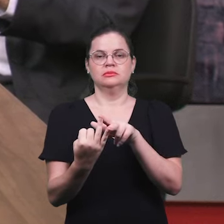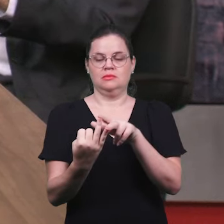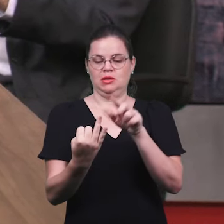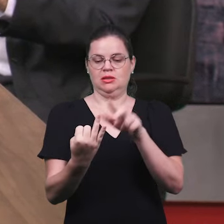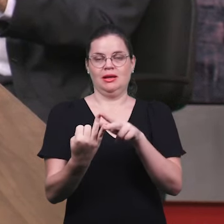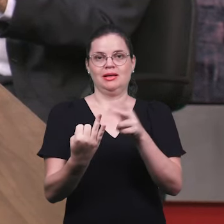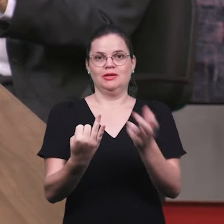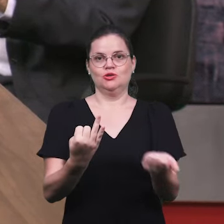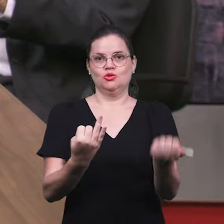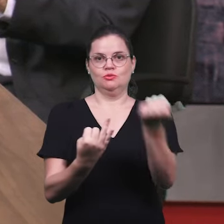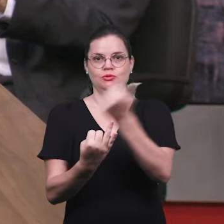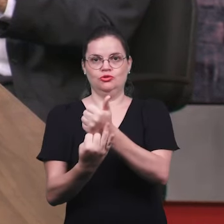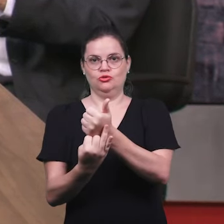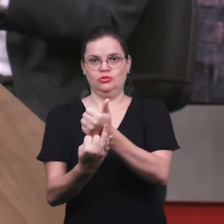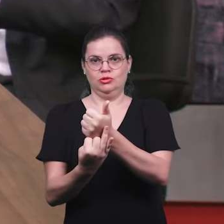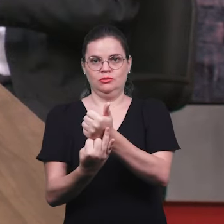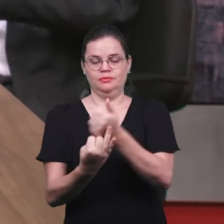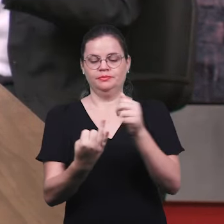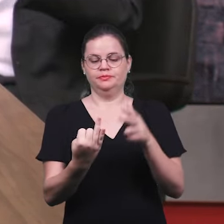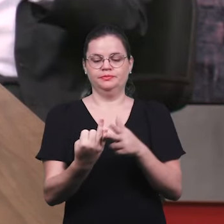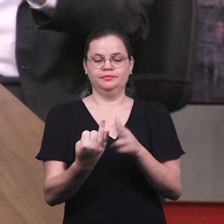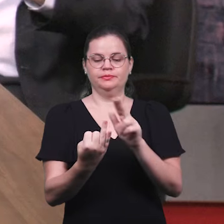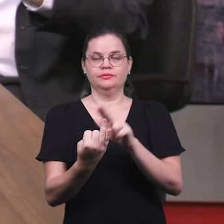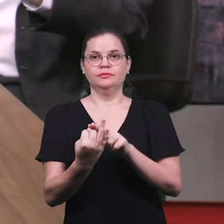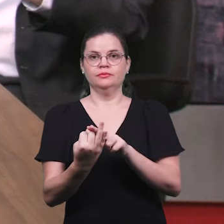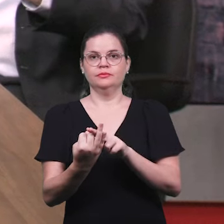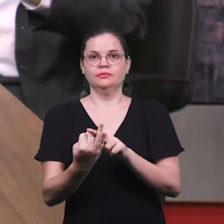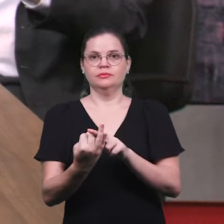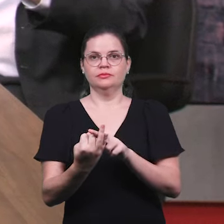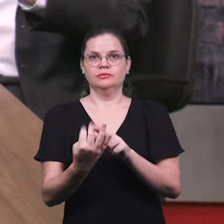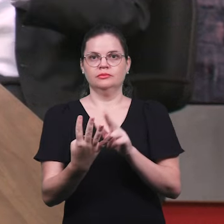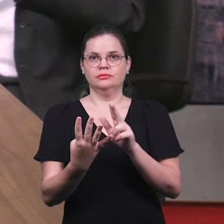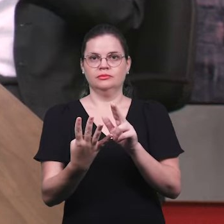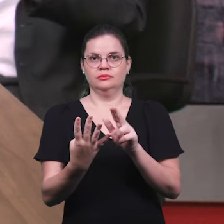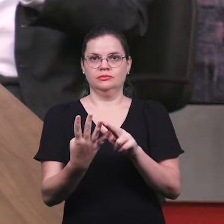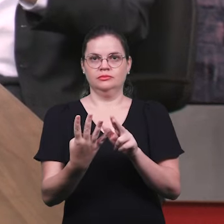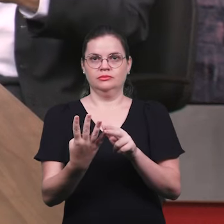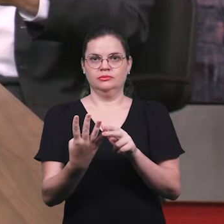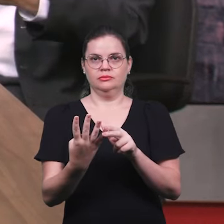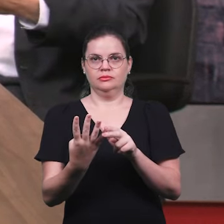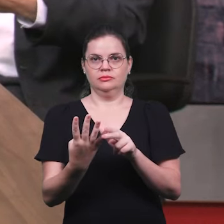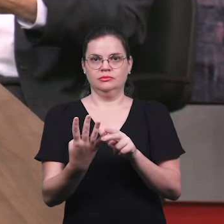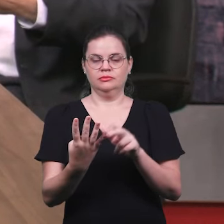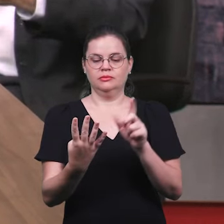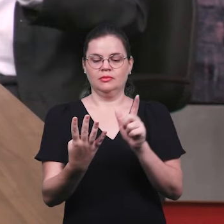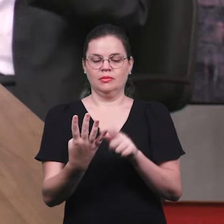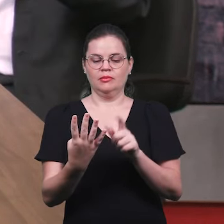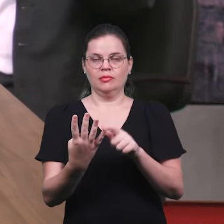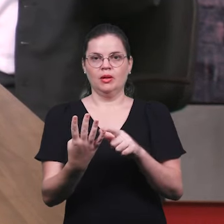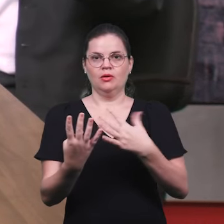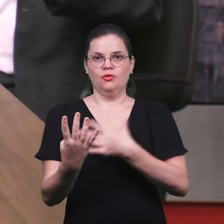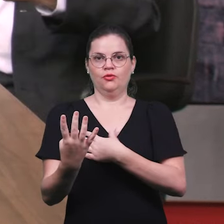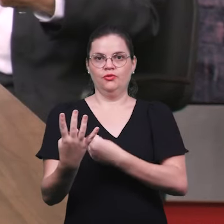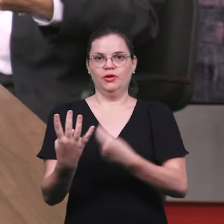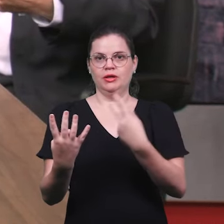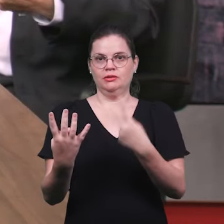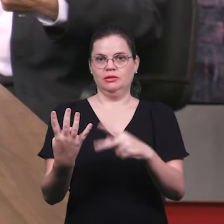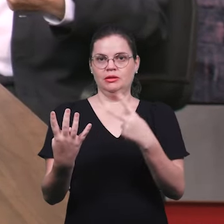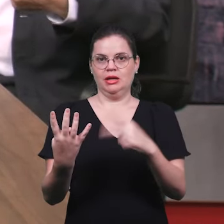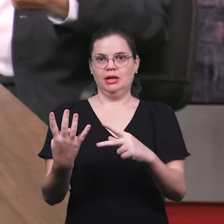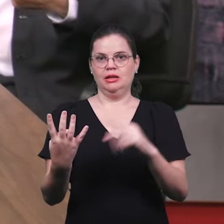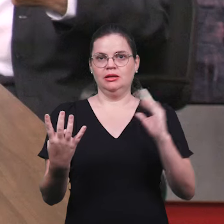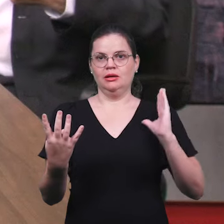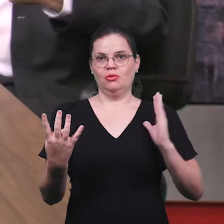destacaram o filho de um do César anterior, que era o filho de Constâncio Cloro, chamado